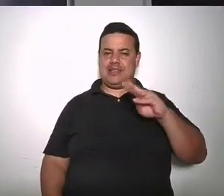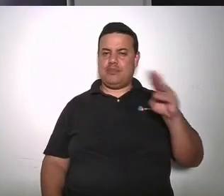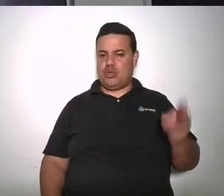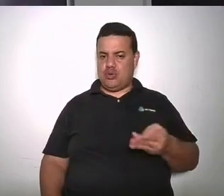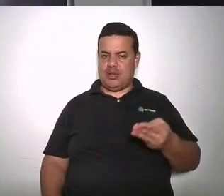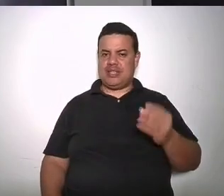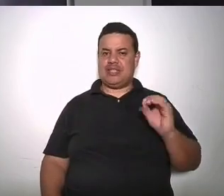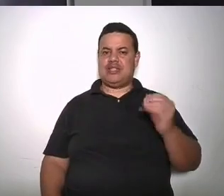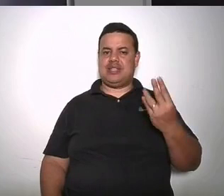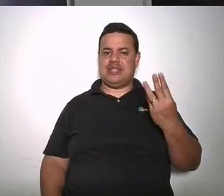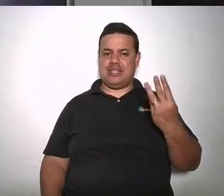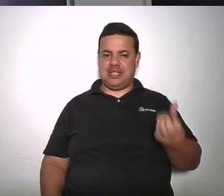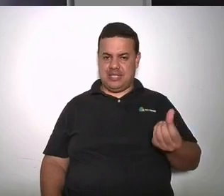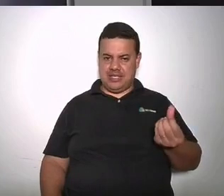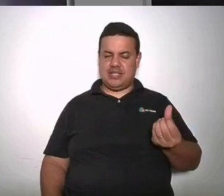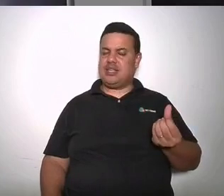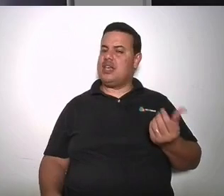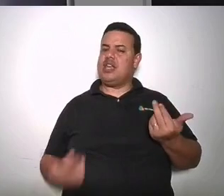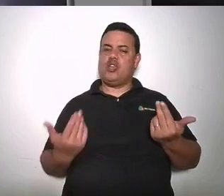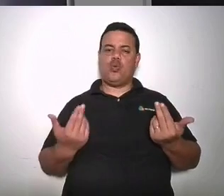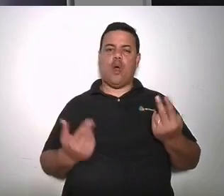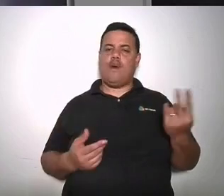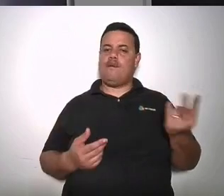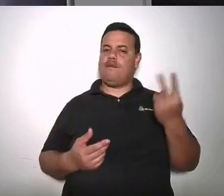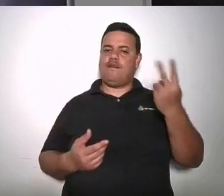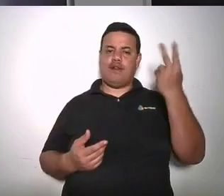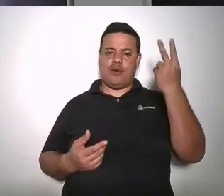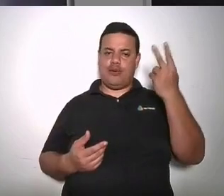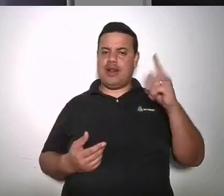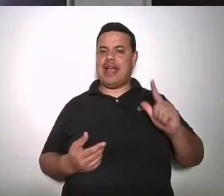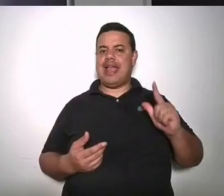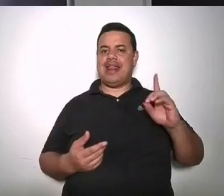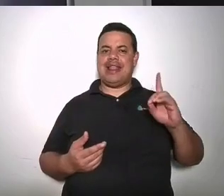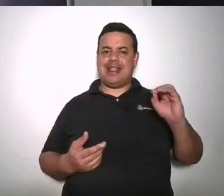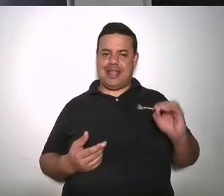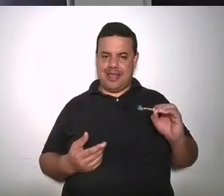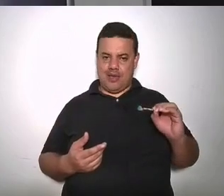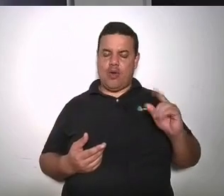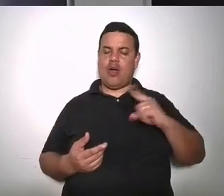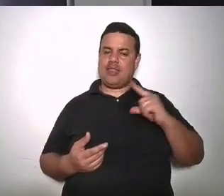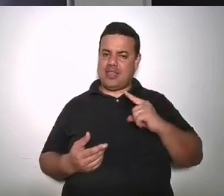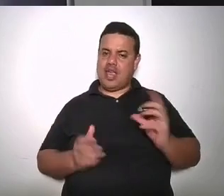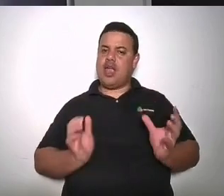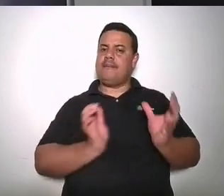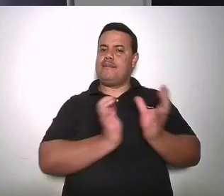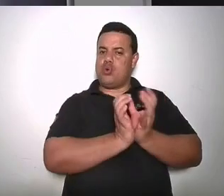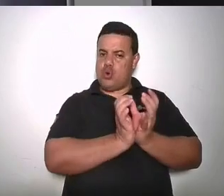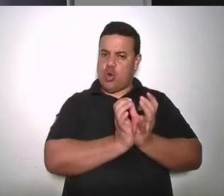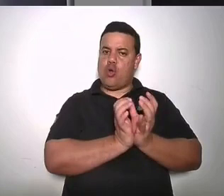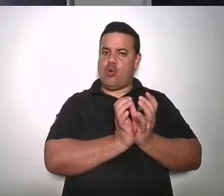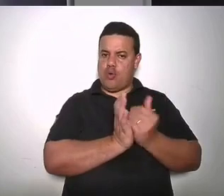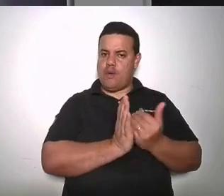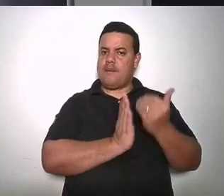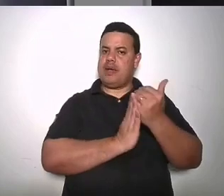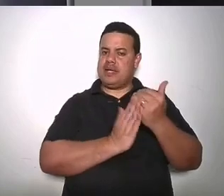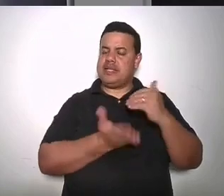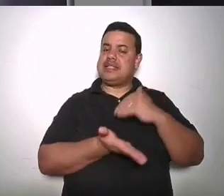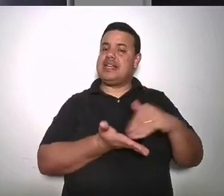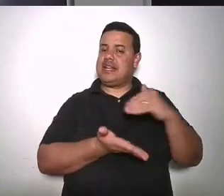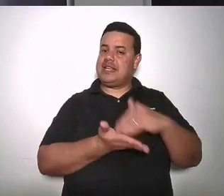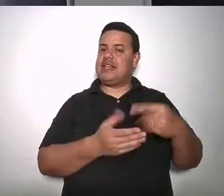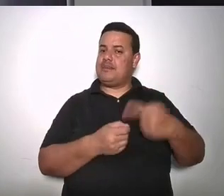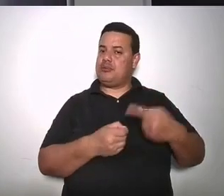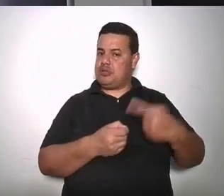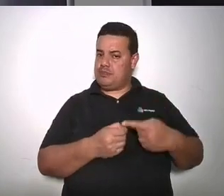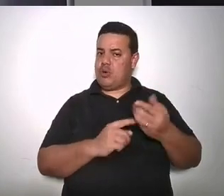na LDO vai estar aqui agora, mas distribuído por órgão. Secretaria Municipal de Informação, Tecnologia